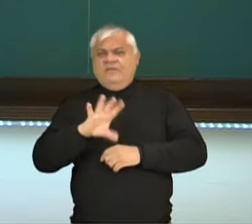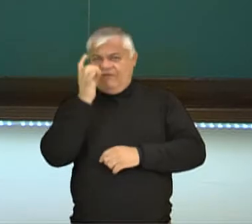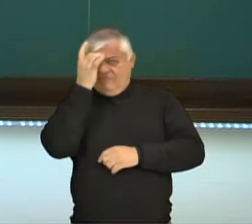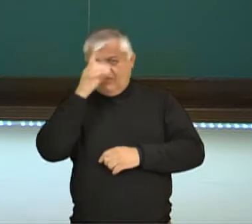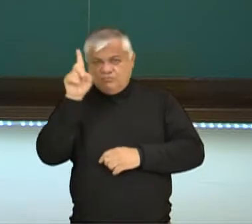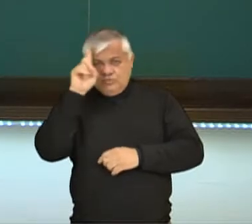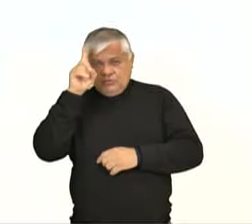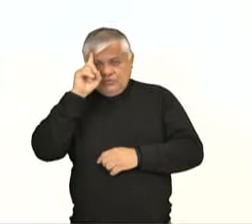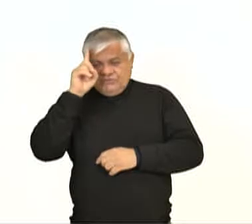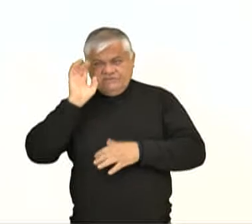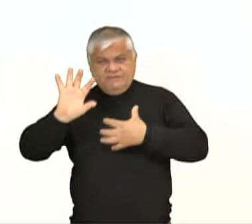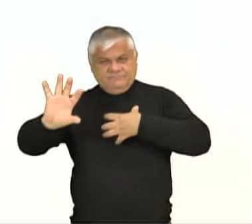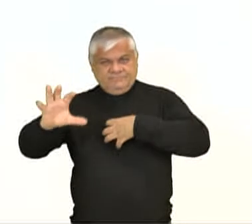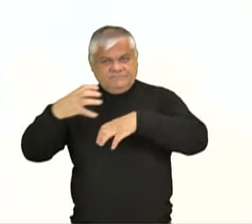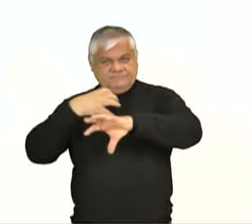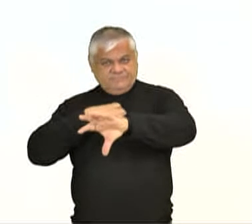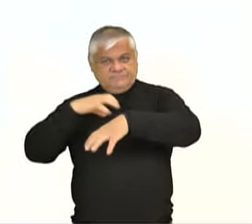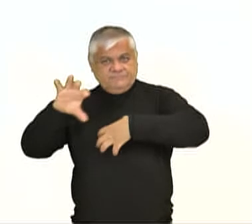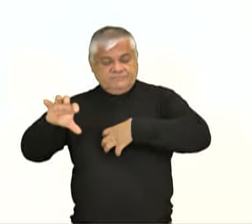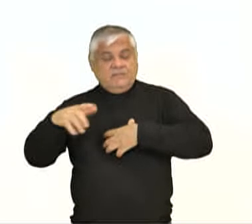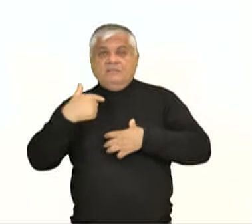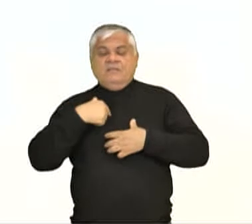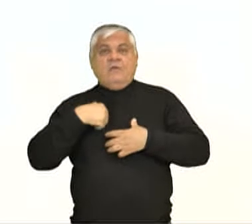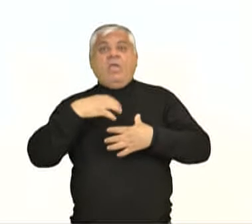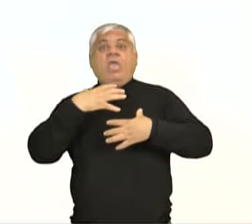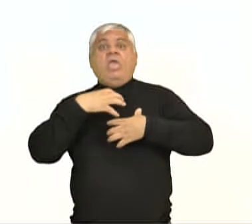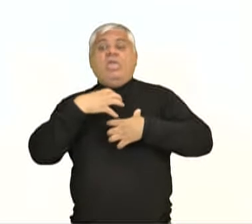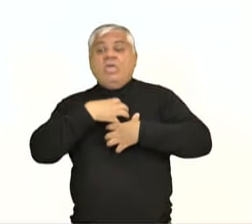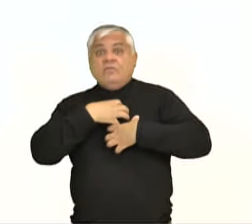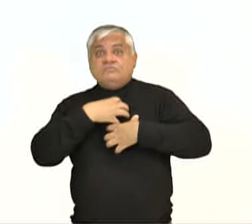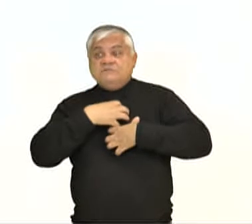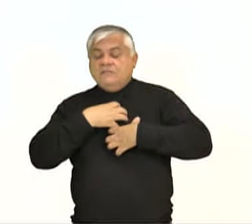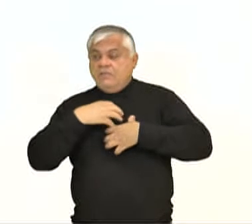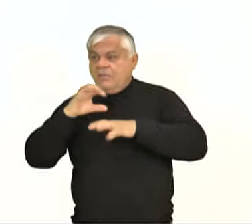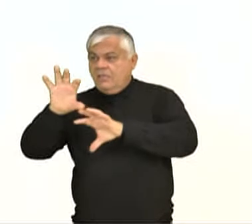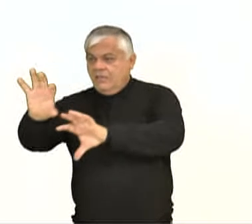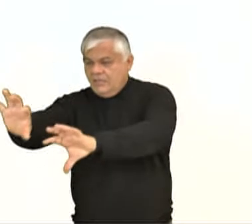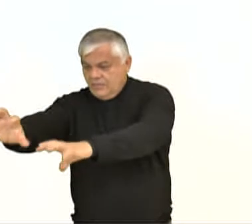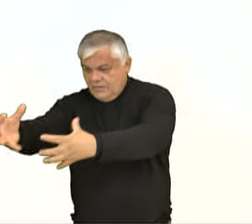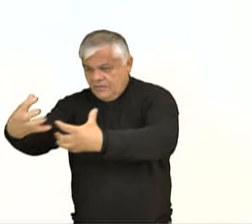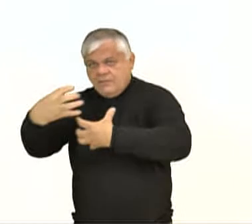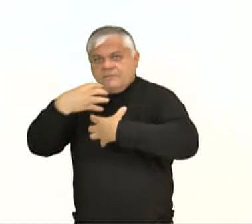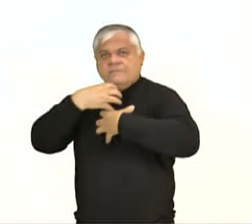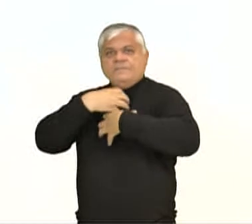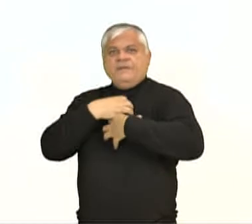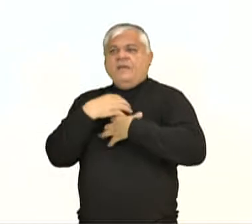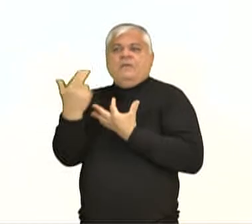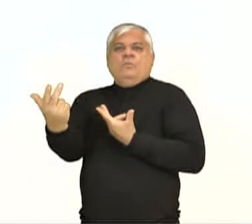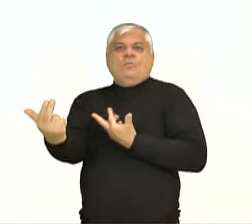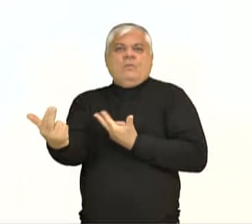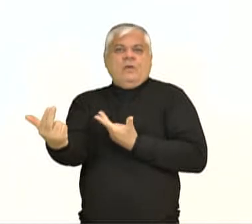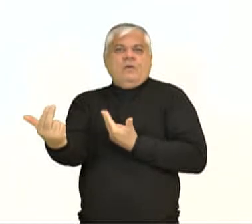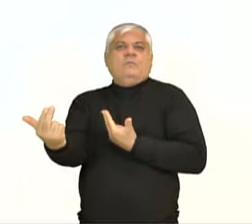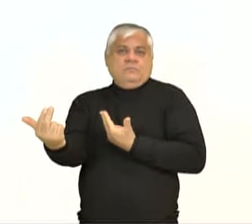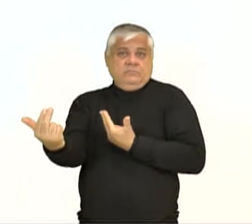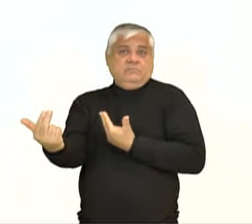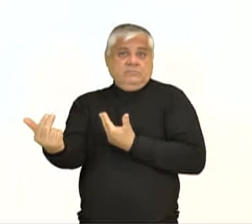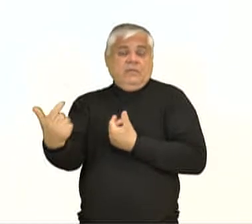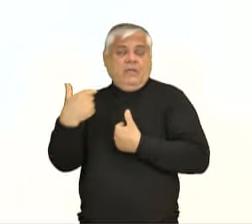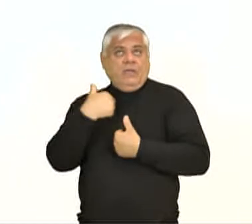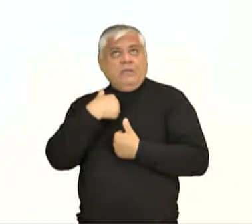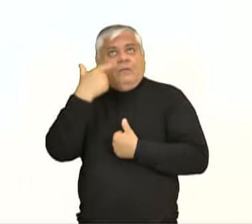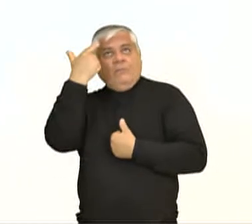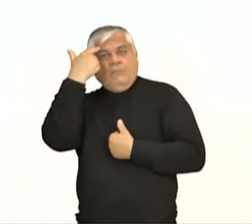diariamente, né? Então, empatia é se colocar no lugar do outro, né? É refletir se a ação que pensamos em realizar